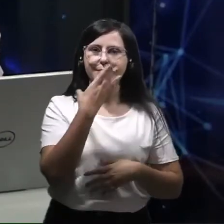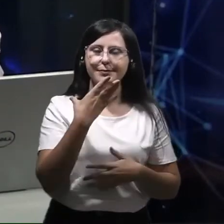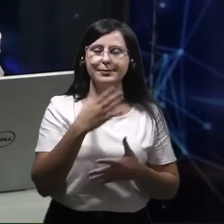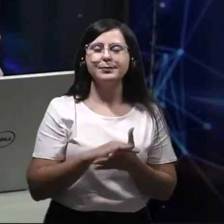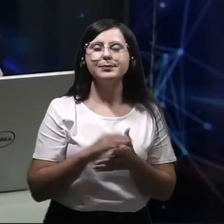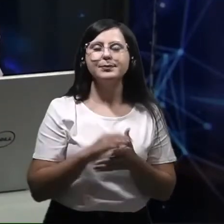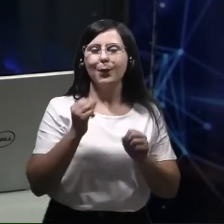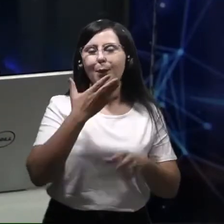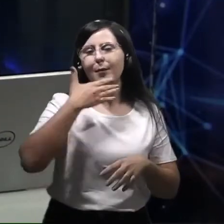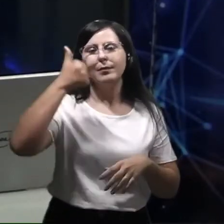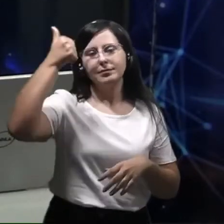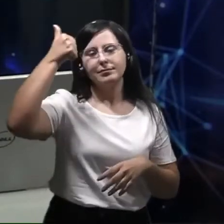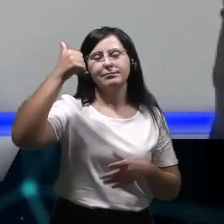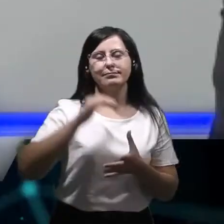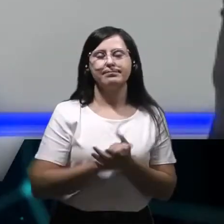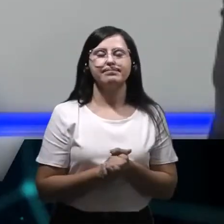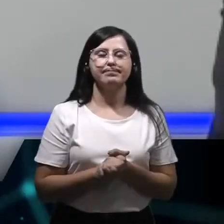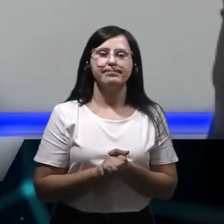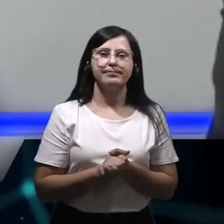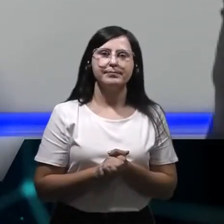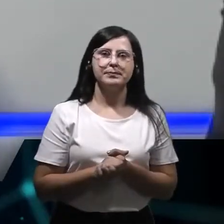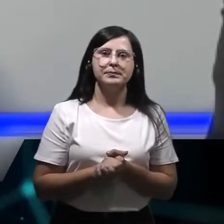O candidato agora tem 1 minuto para a réplica.